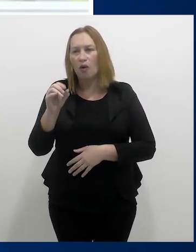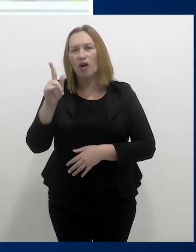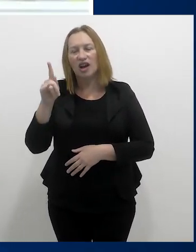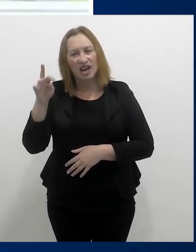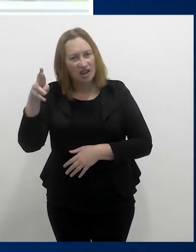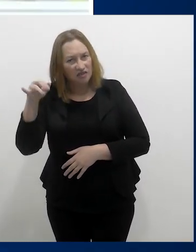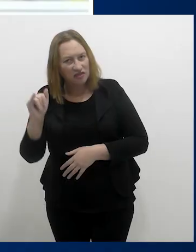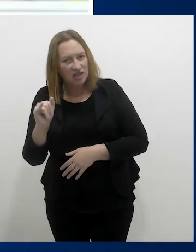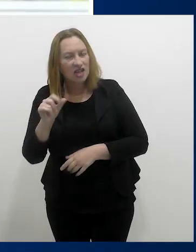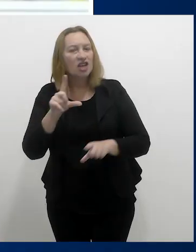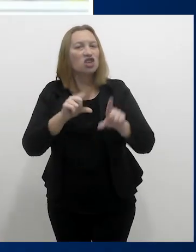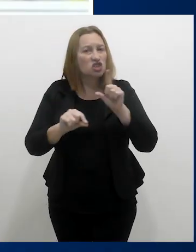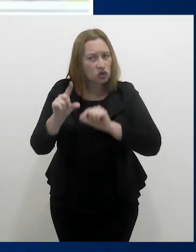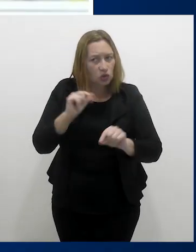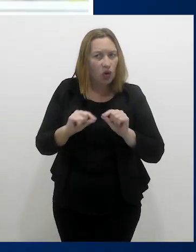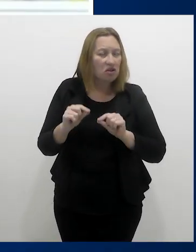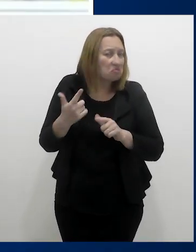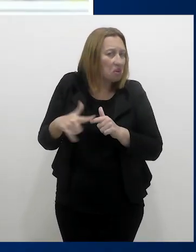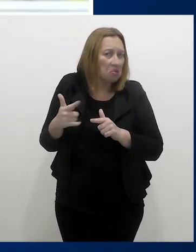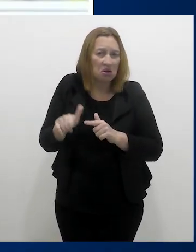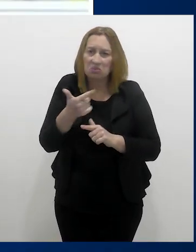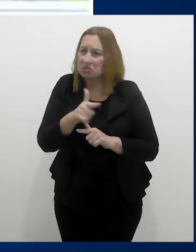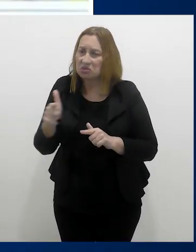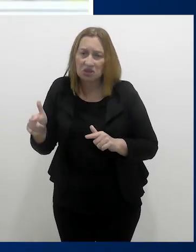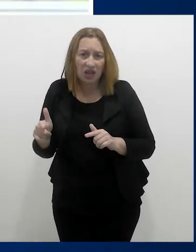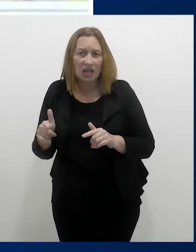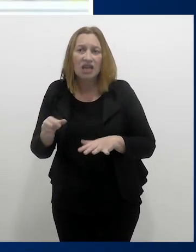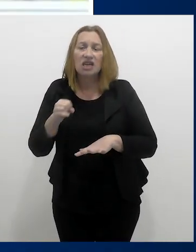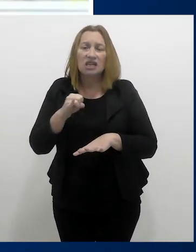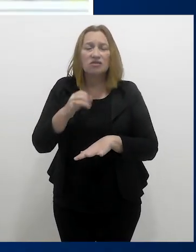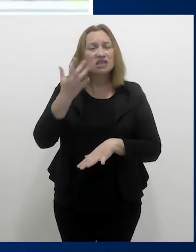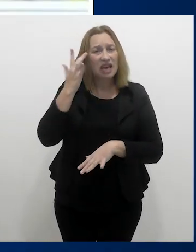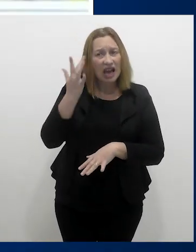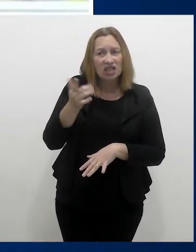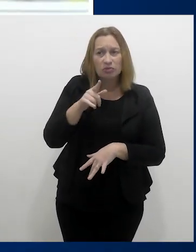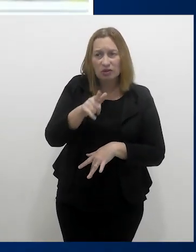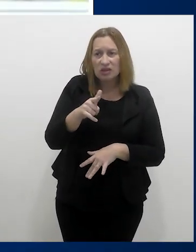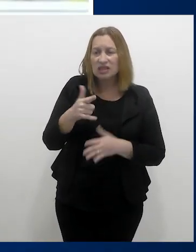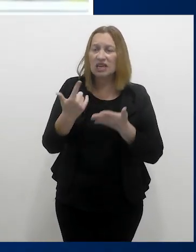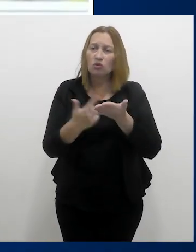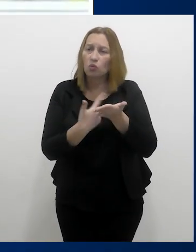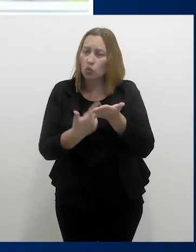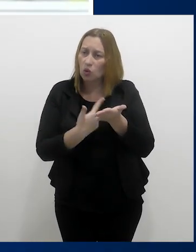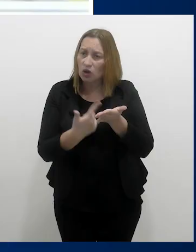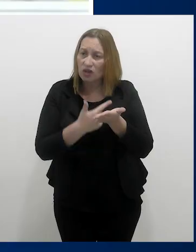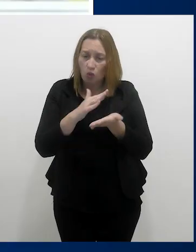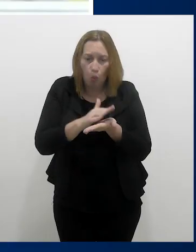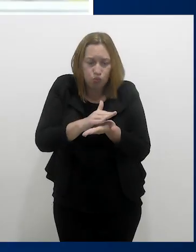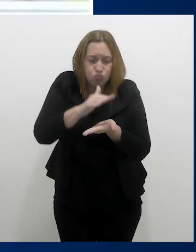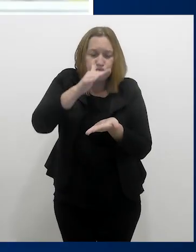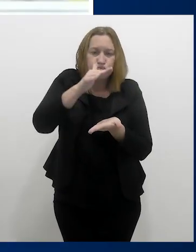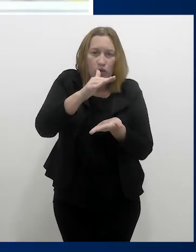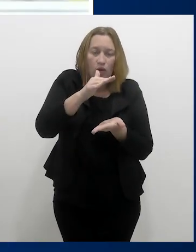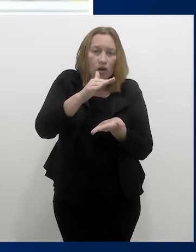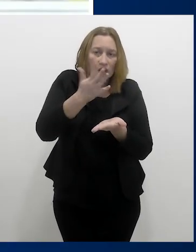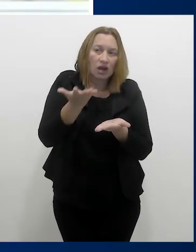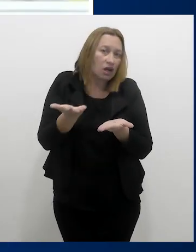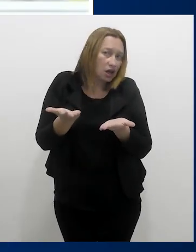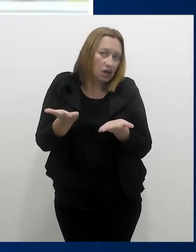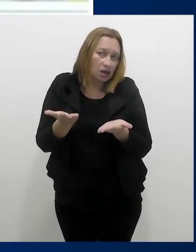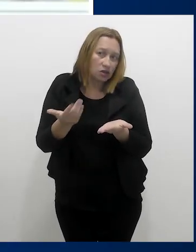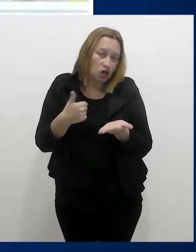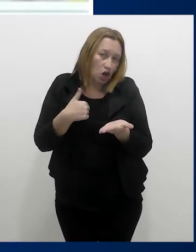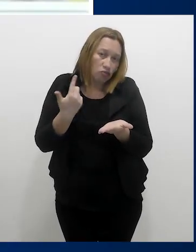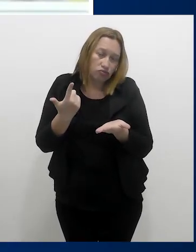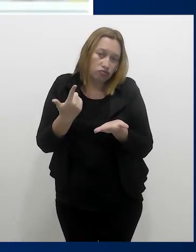Biografia, começa lendo biografia. Não tem problema, sabe? Se você acha que para você ler um livro enorme, que